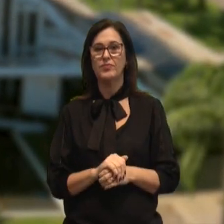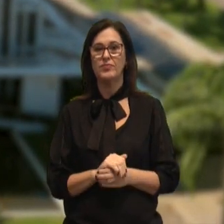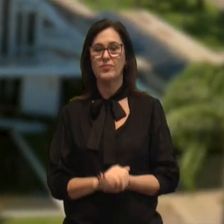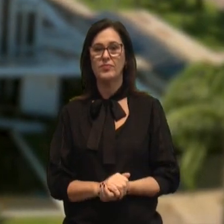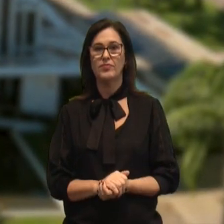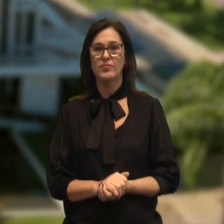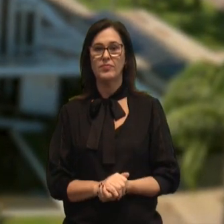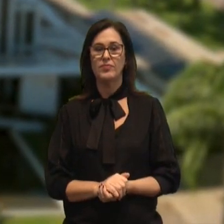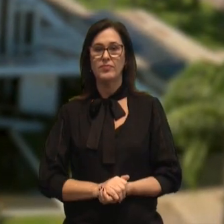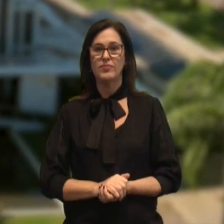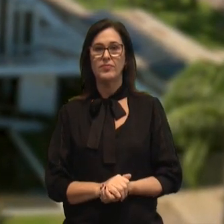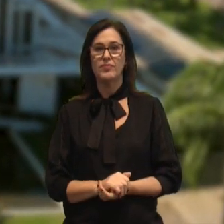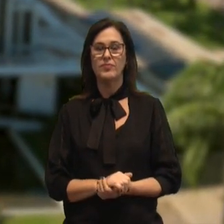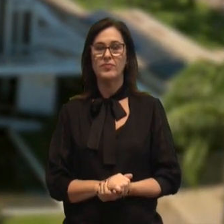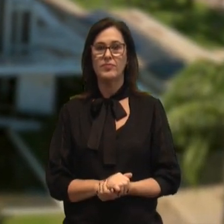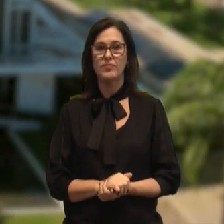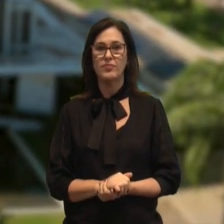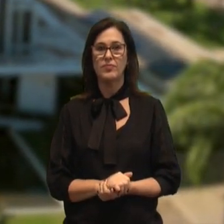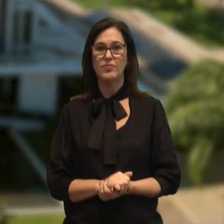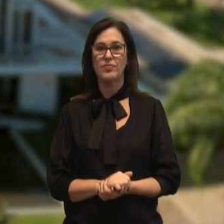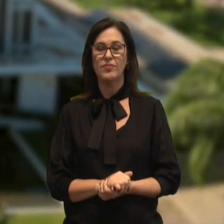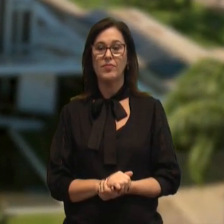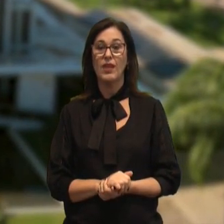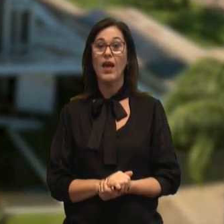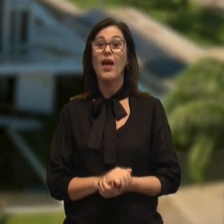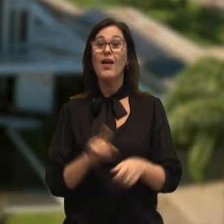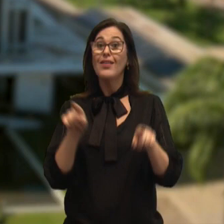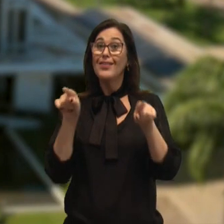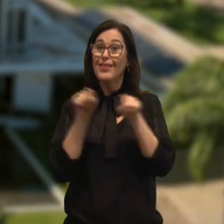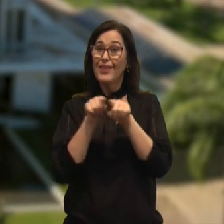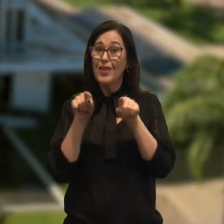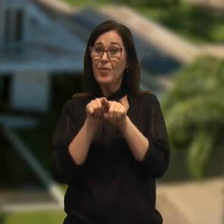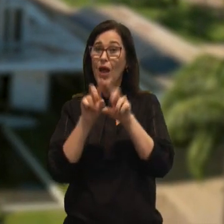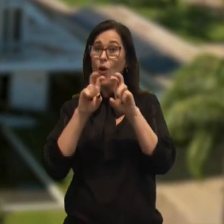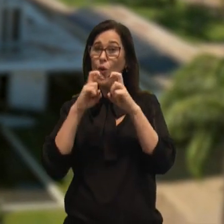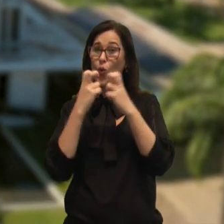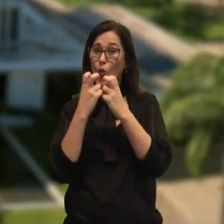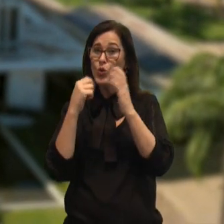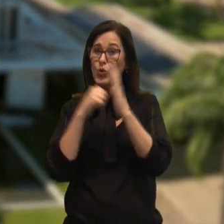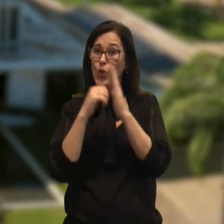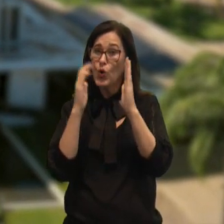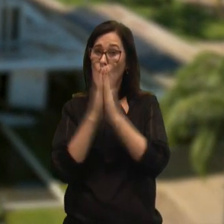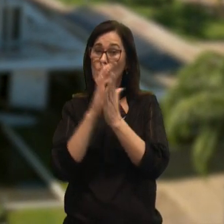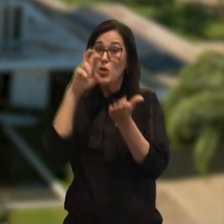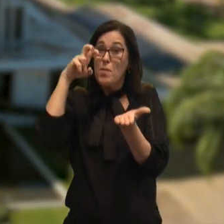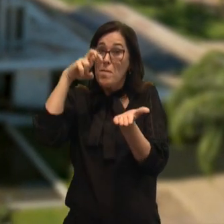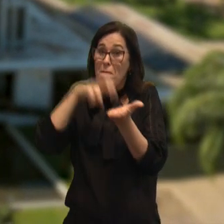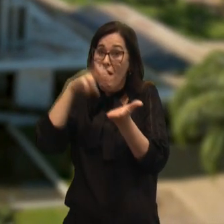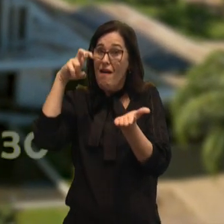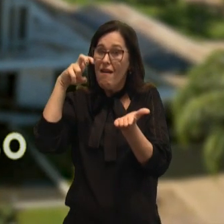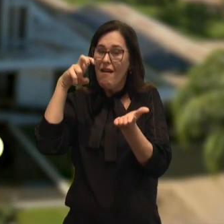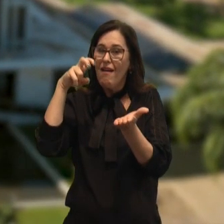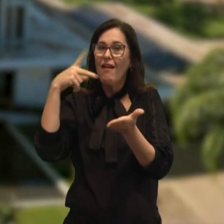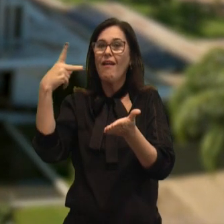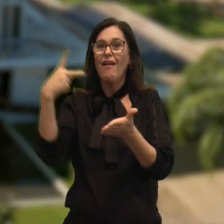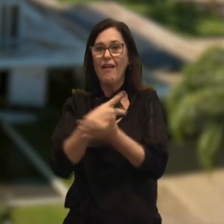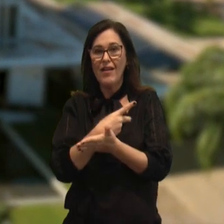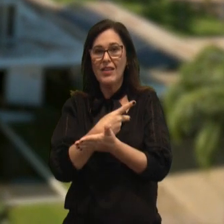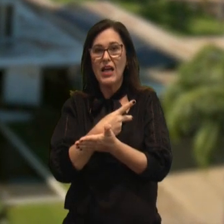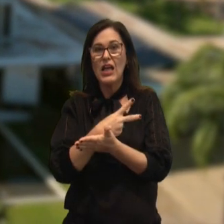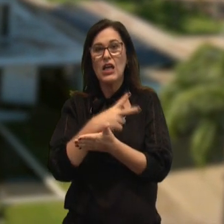www.youtube.com/cultos memorial. Além desses, os cultos de oração matinal, que ocorrem